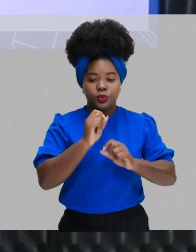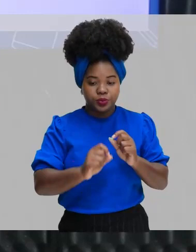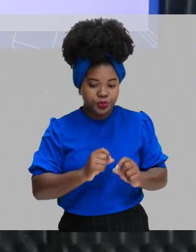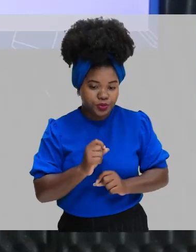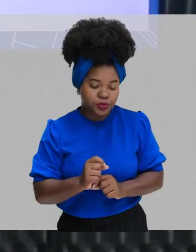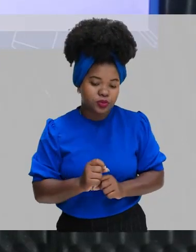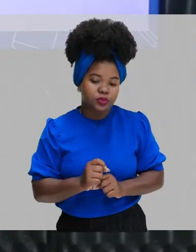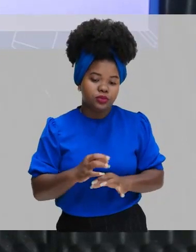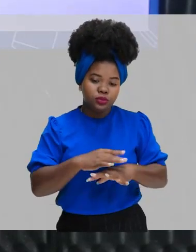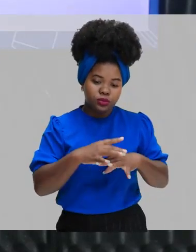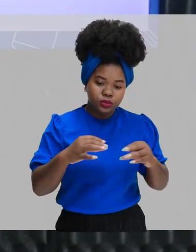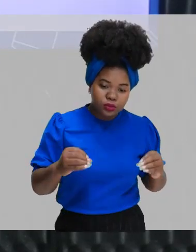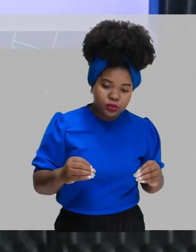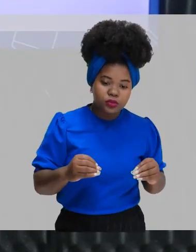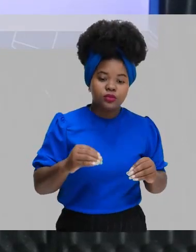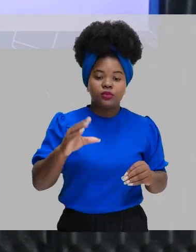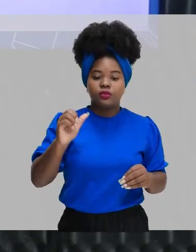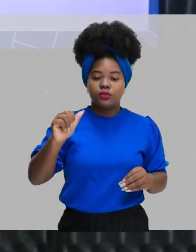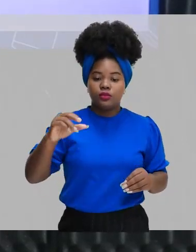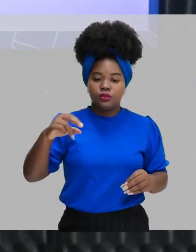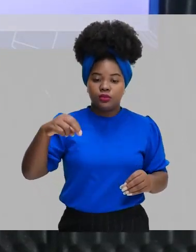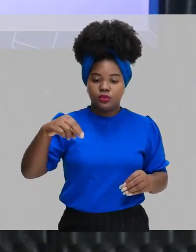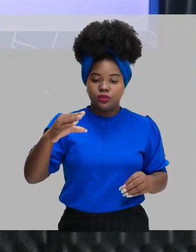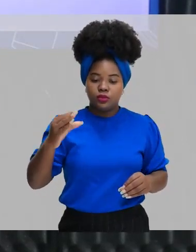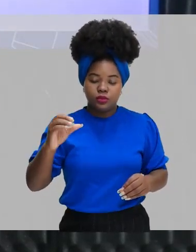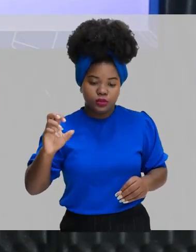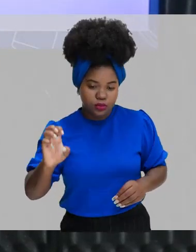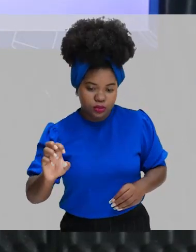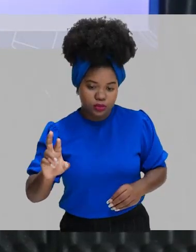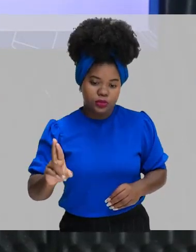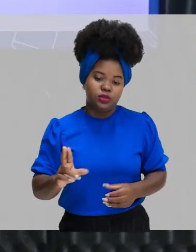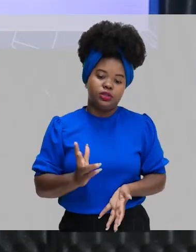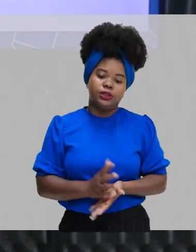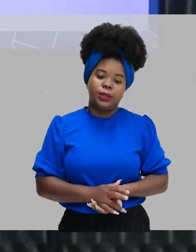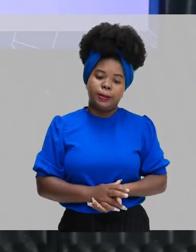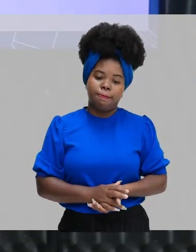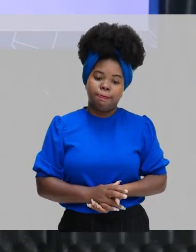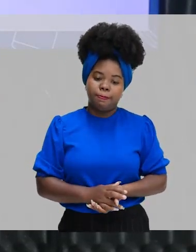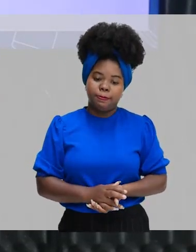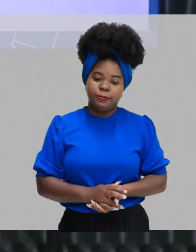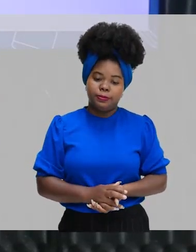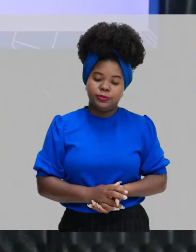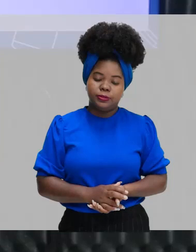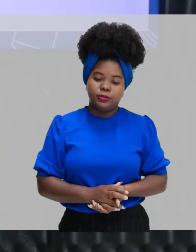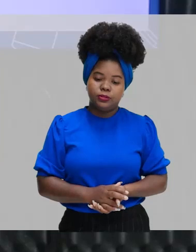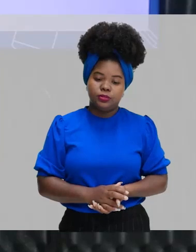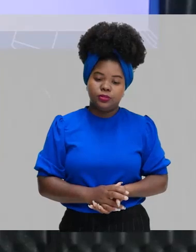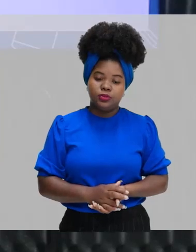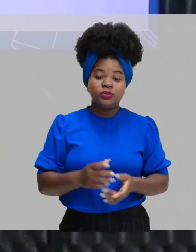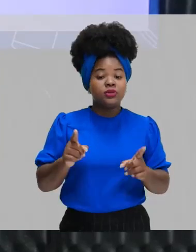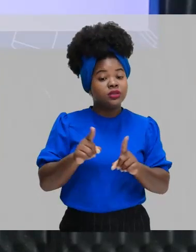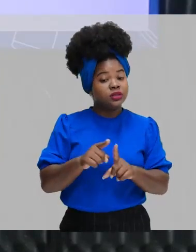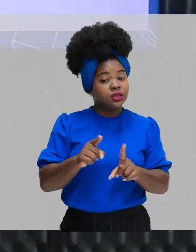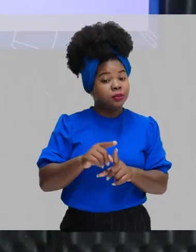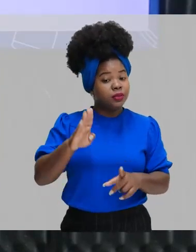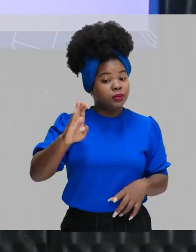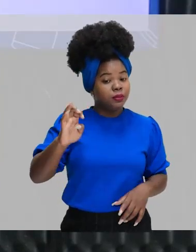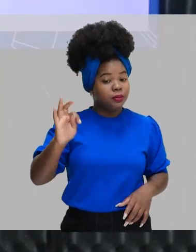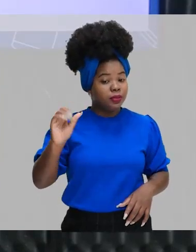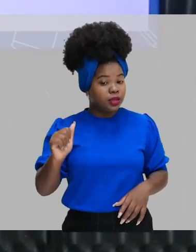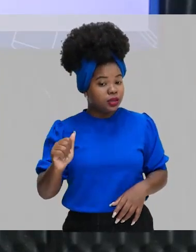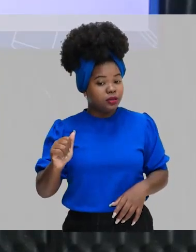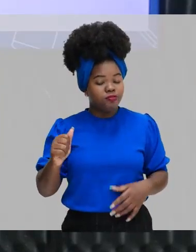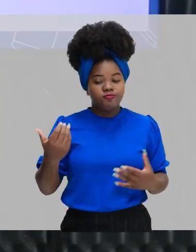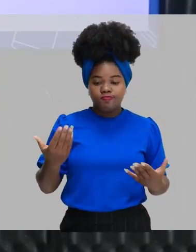cer nem a roupa Então não vai conseguir atravessar a nossa pele também a partícula Beta